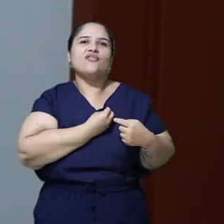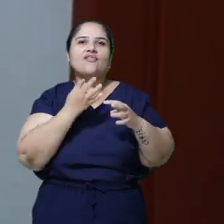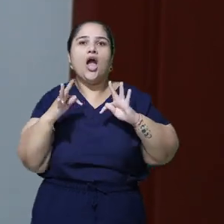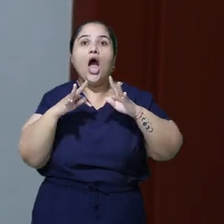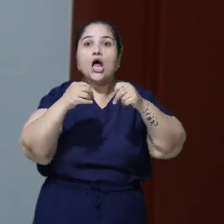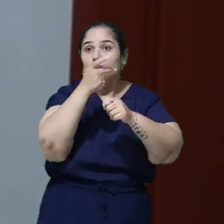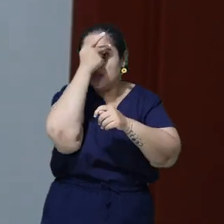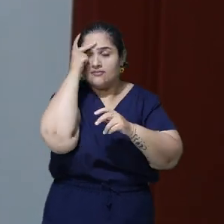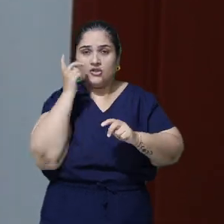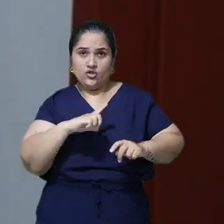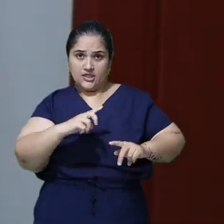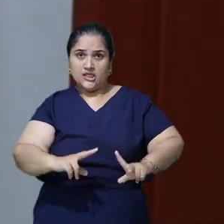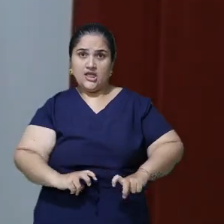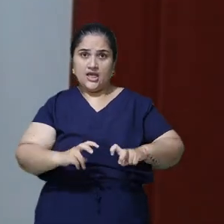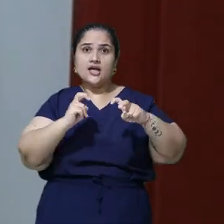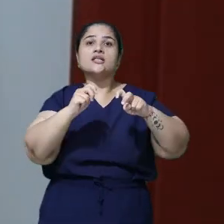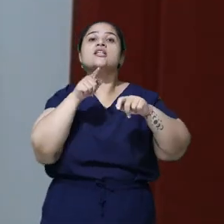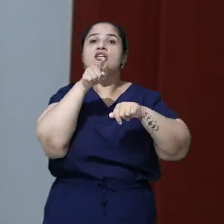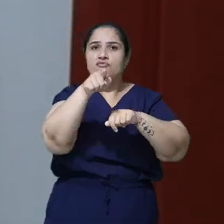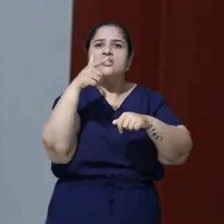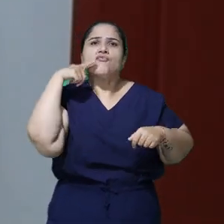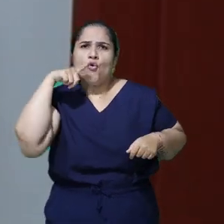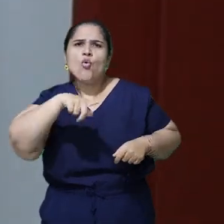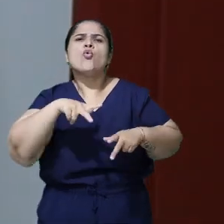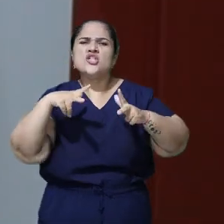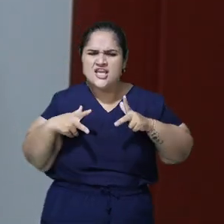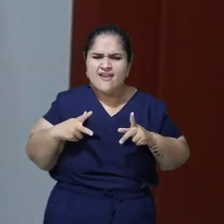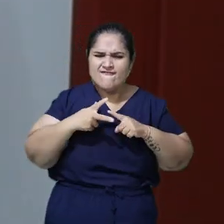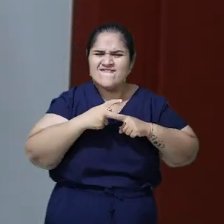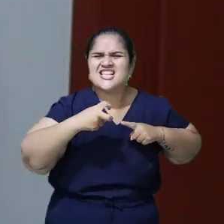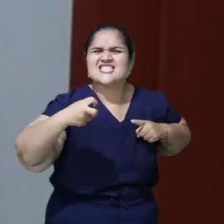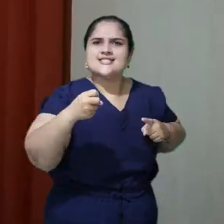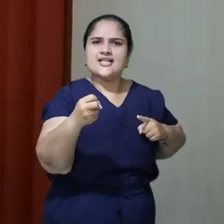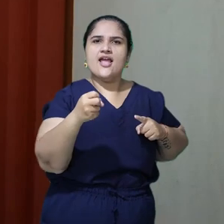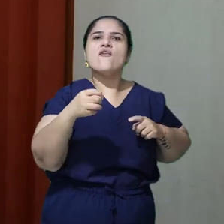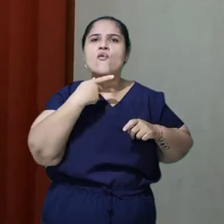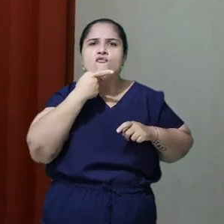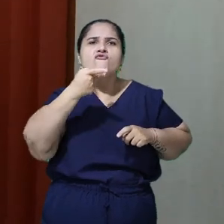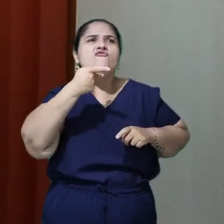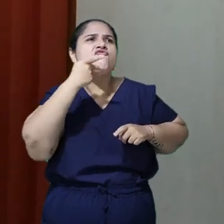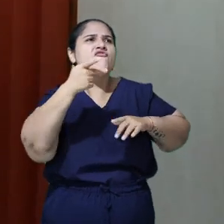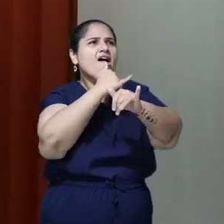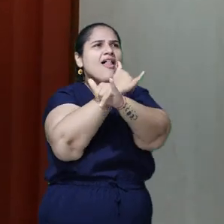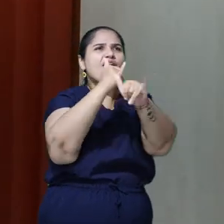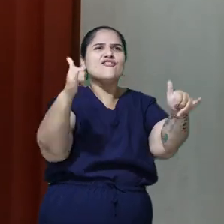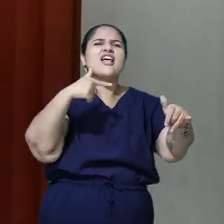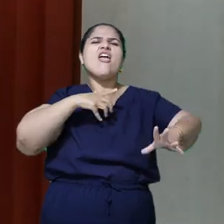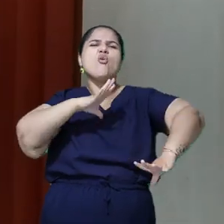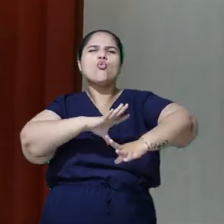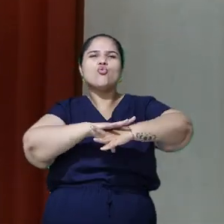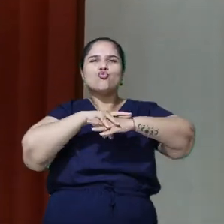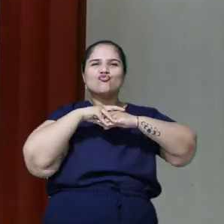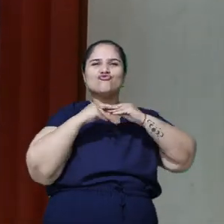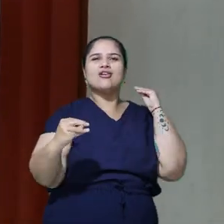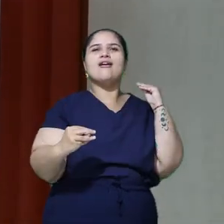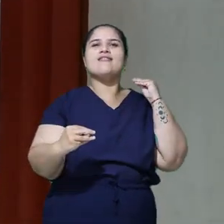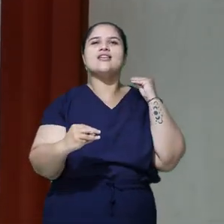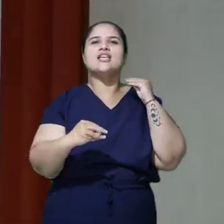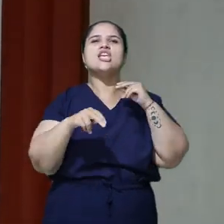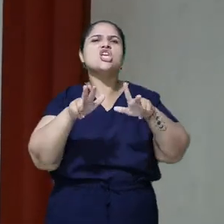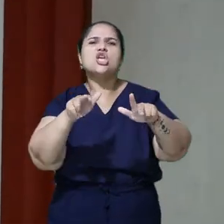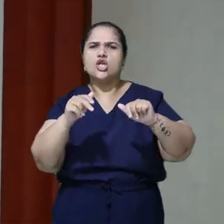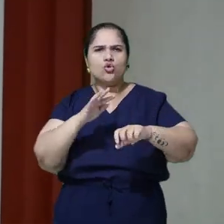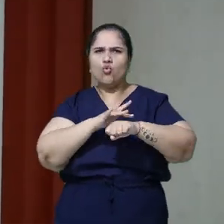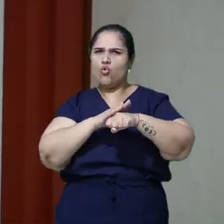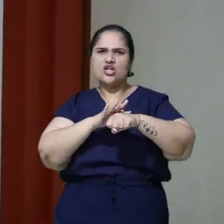aqui que todos vão chegar nesse sino, todos vão dizer um dia, eu estou curado e essa doença nunca mais voltar, porque aquele que